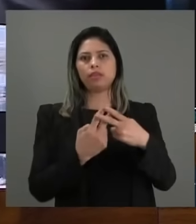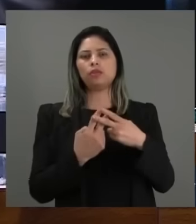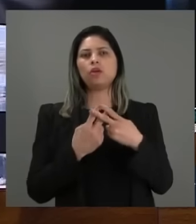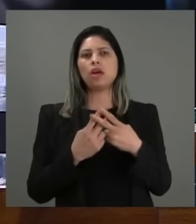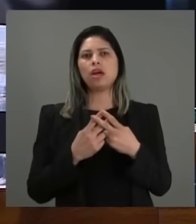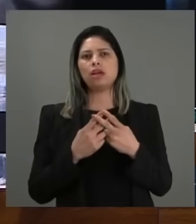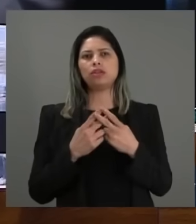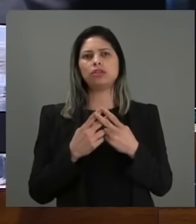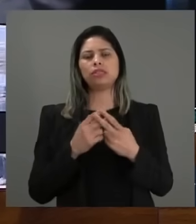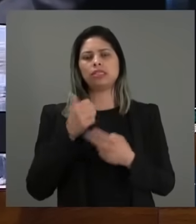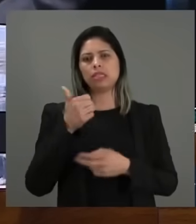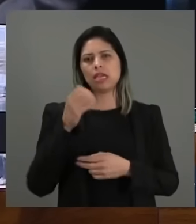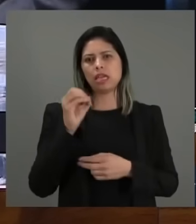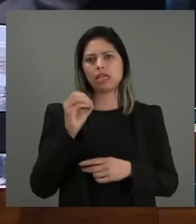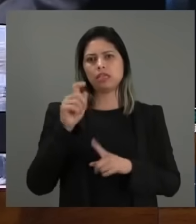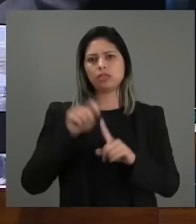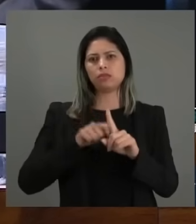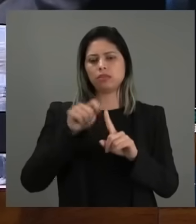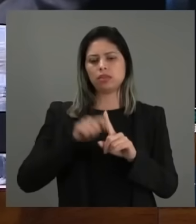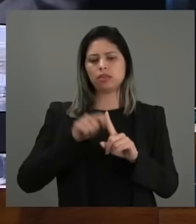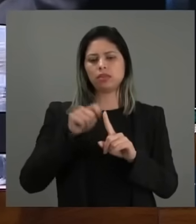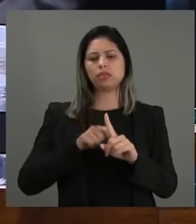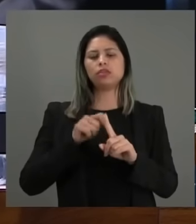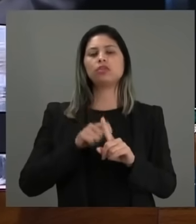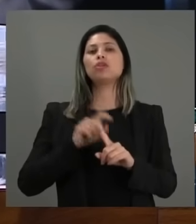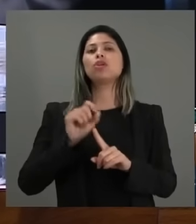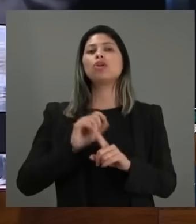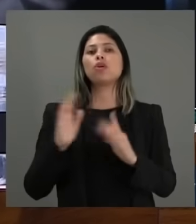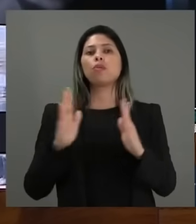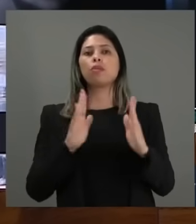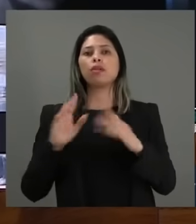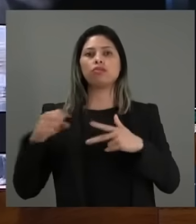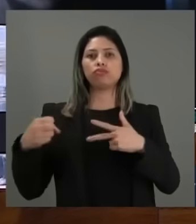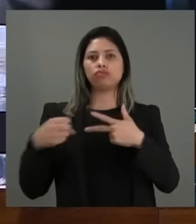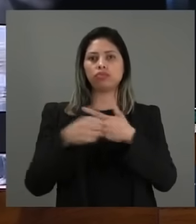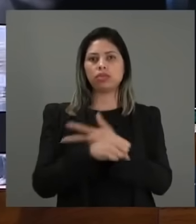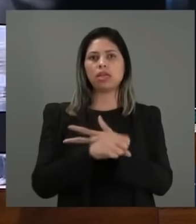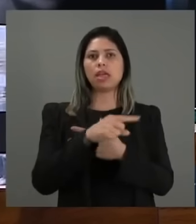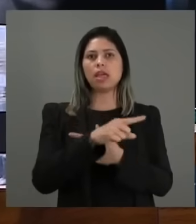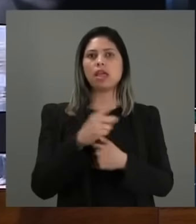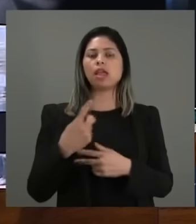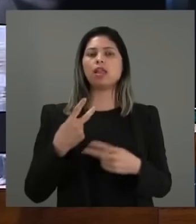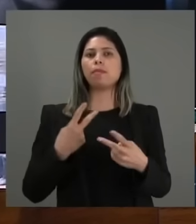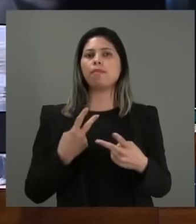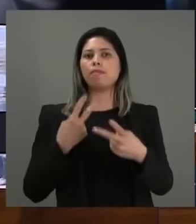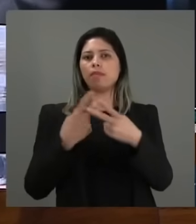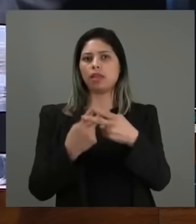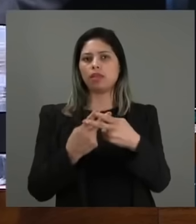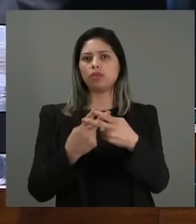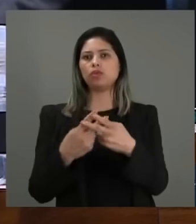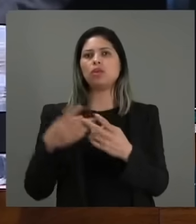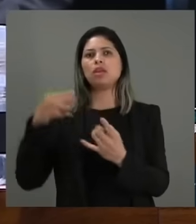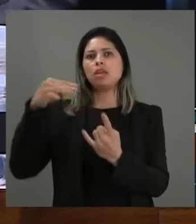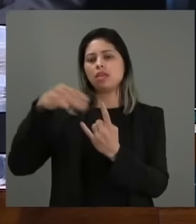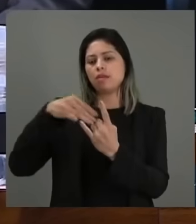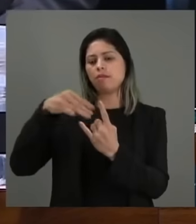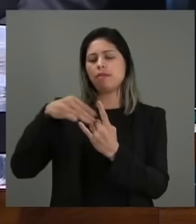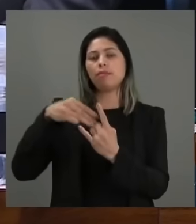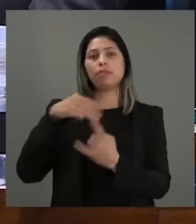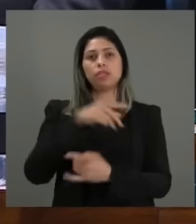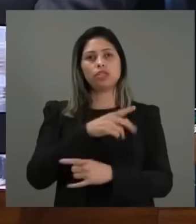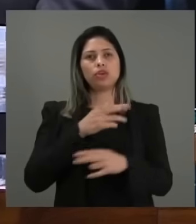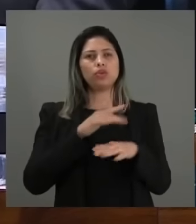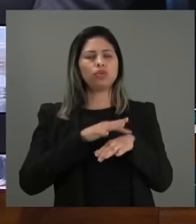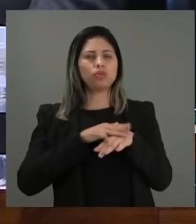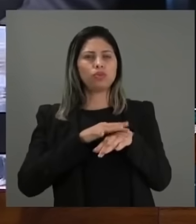o fato do dia 8 de janeiro, preso na Papuda, com comorbidades,